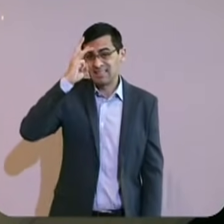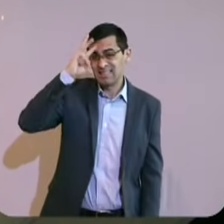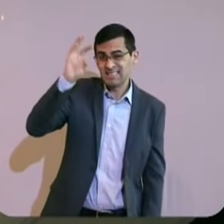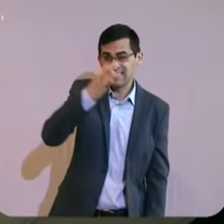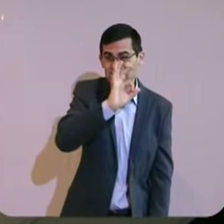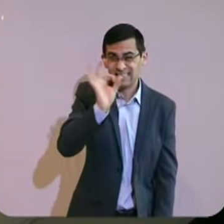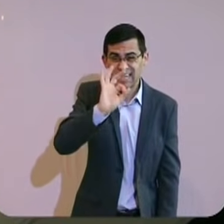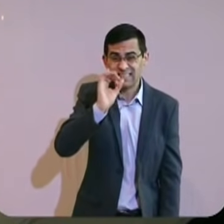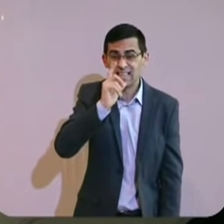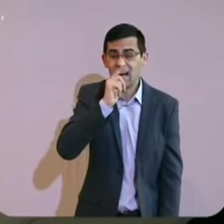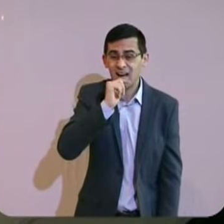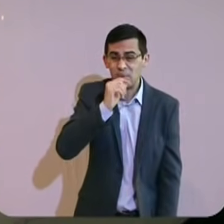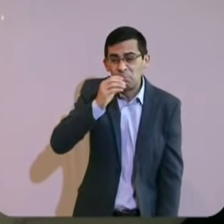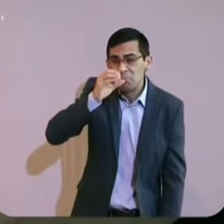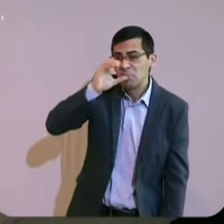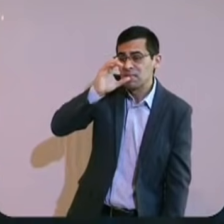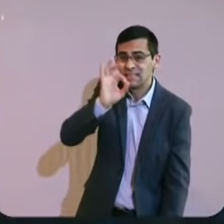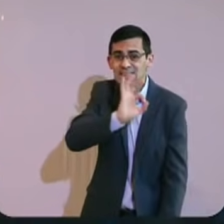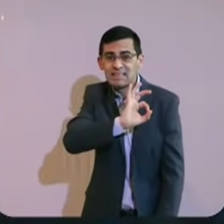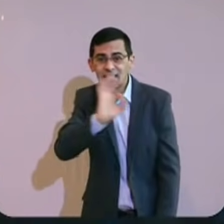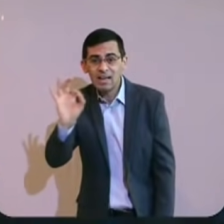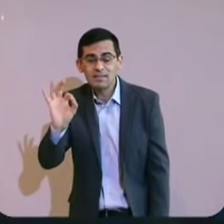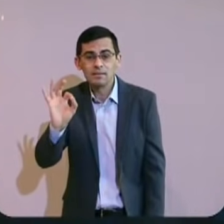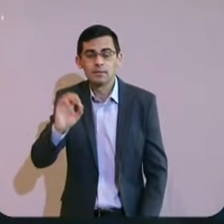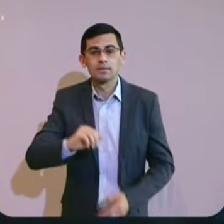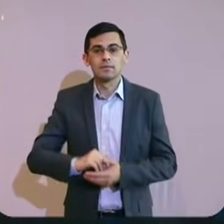terceiro dia sem água, nem para beber.